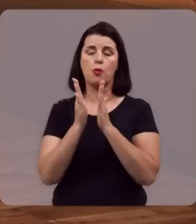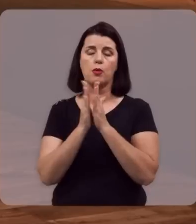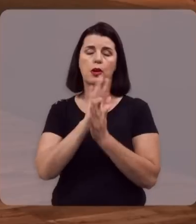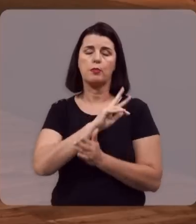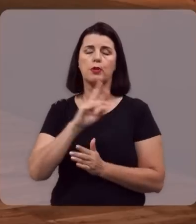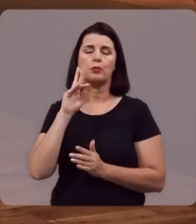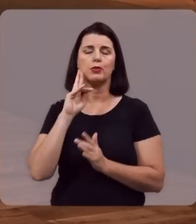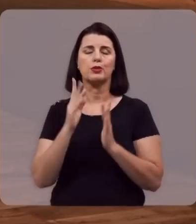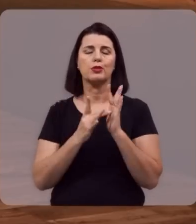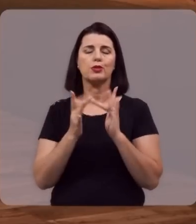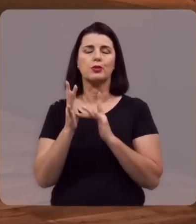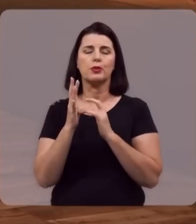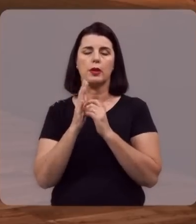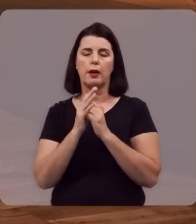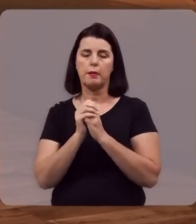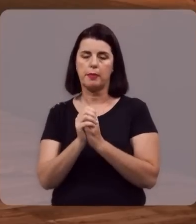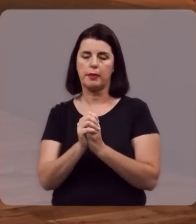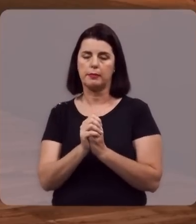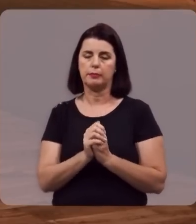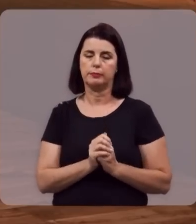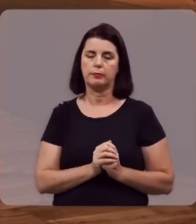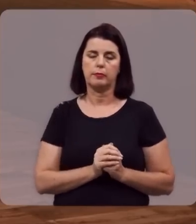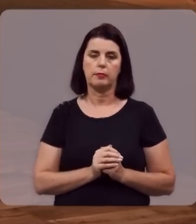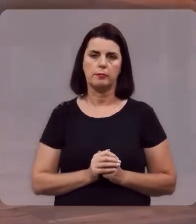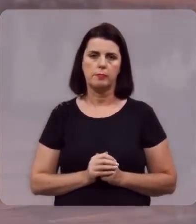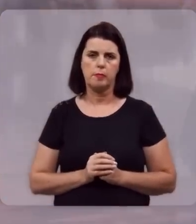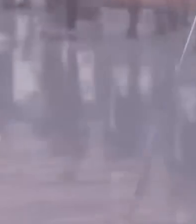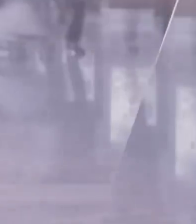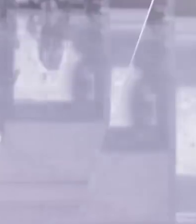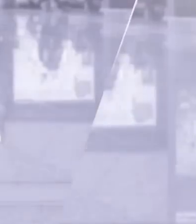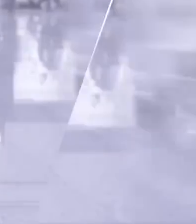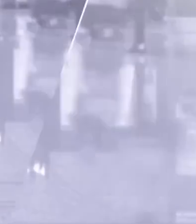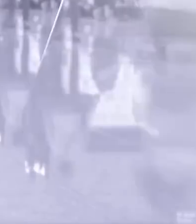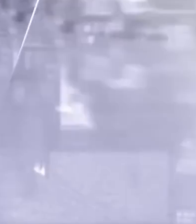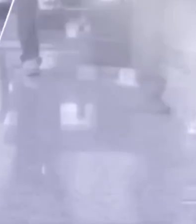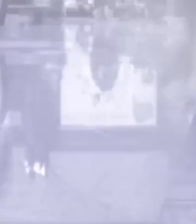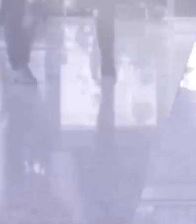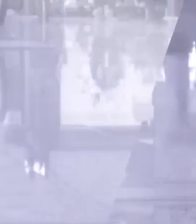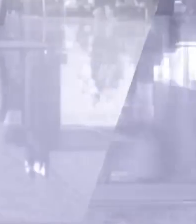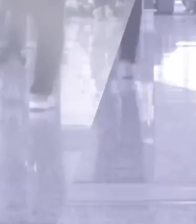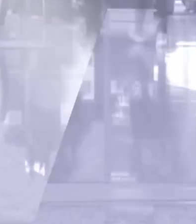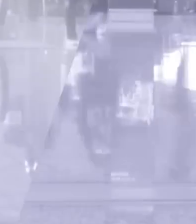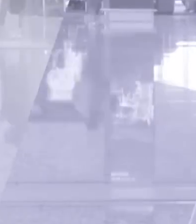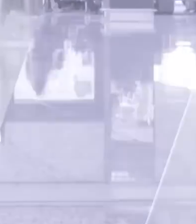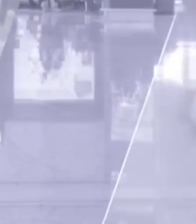Oramos assim, em nome de Jesus. Amém.